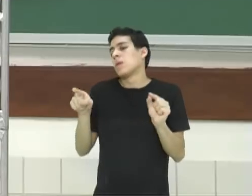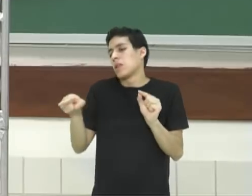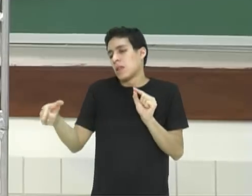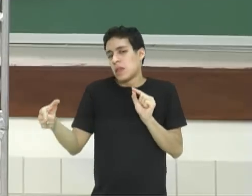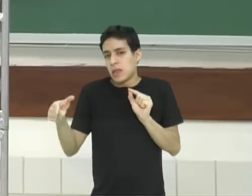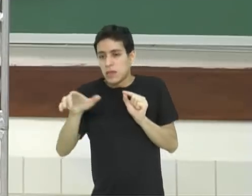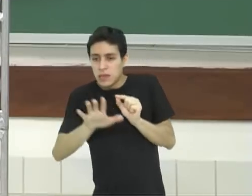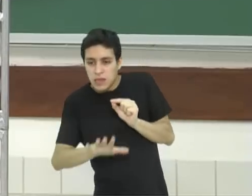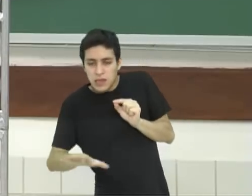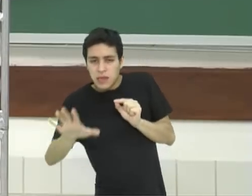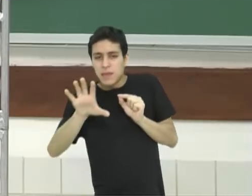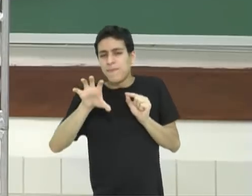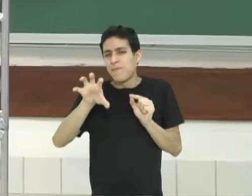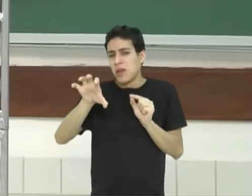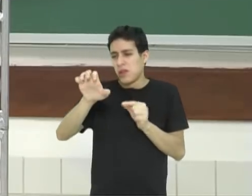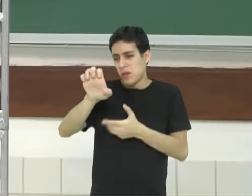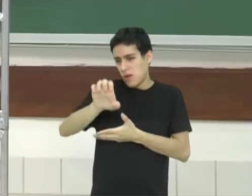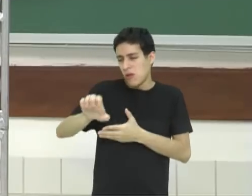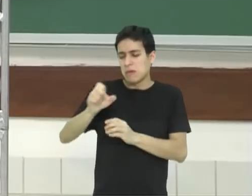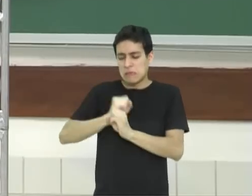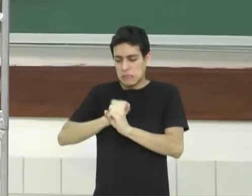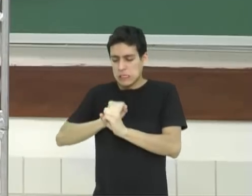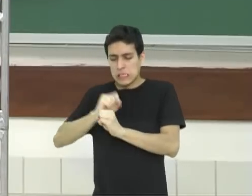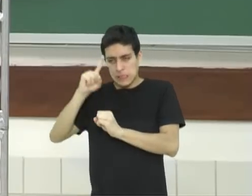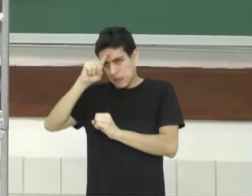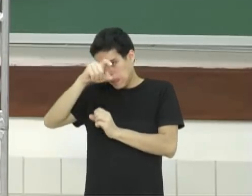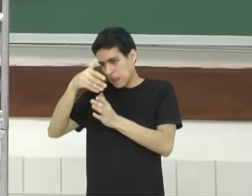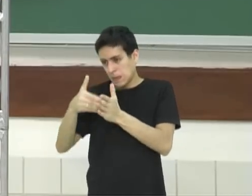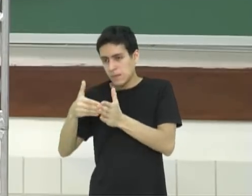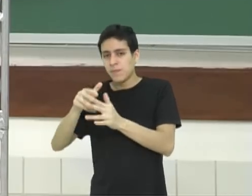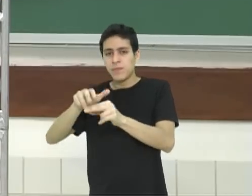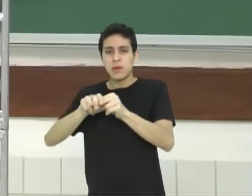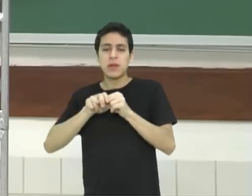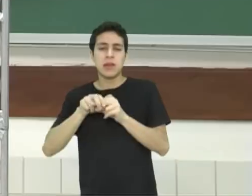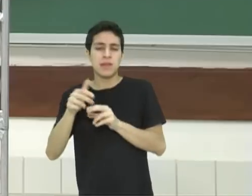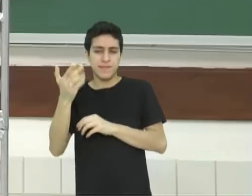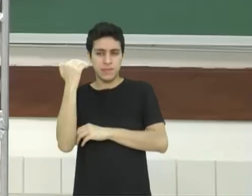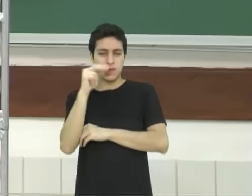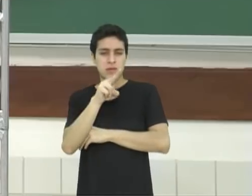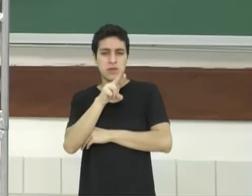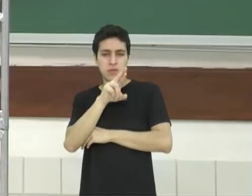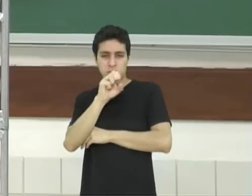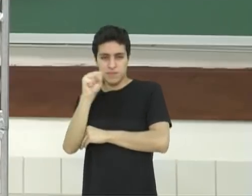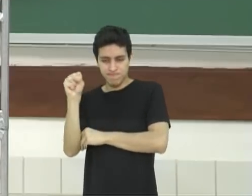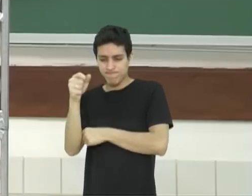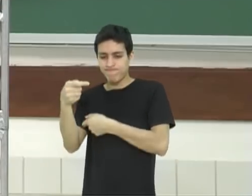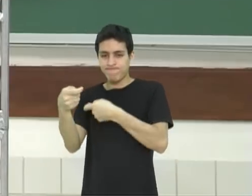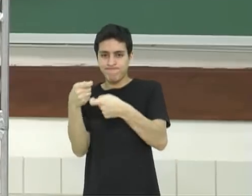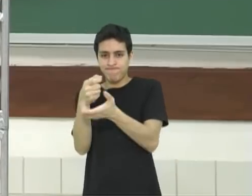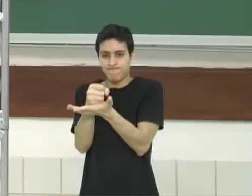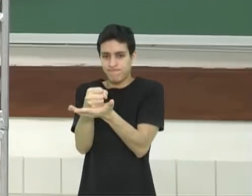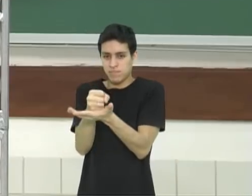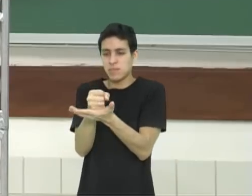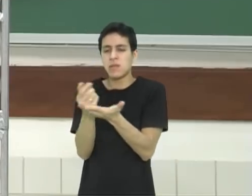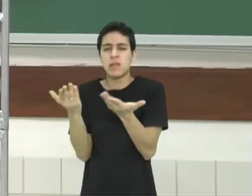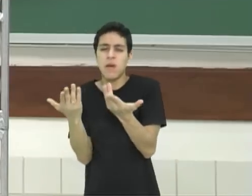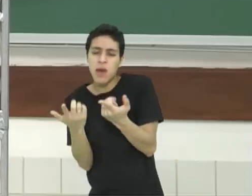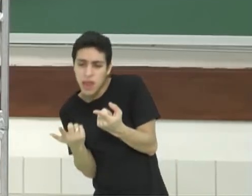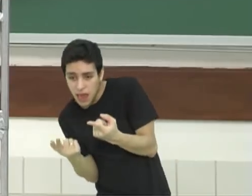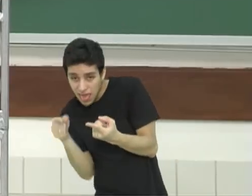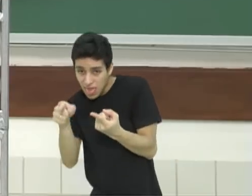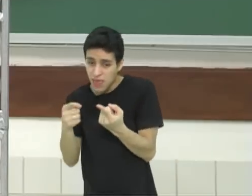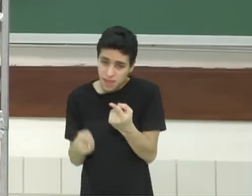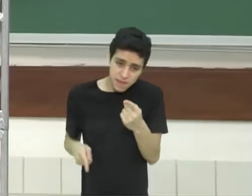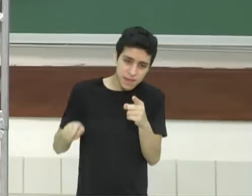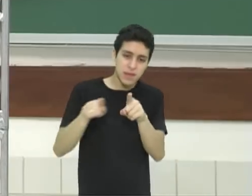da Europa passou durante muitos anos, né, sob o domínio da extinta União Soviética e com o ingresso agora na União Europeia,